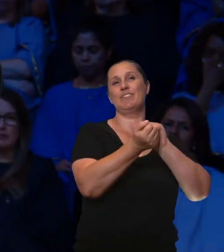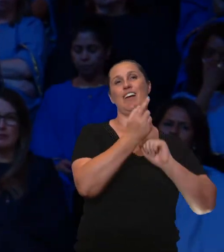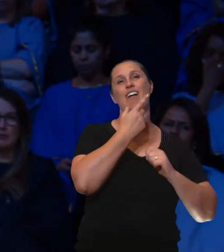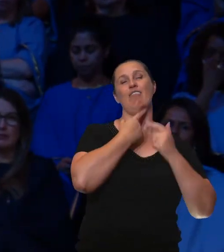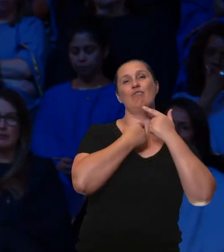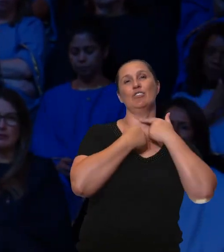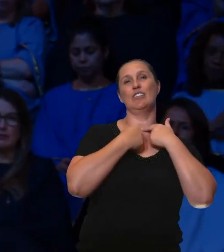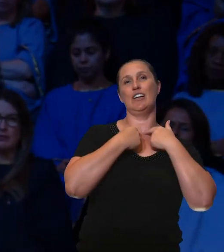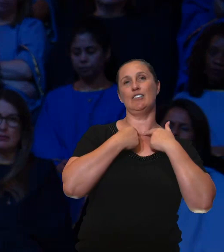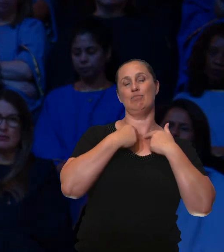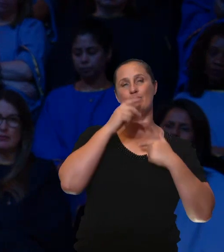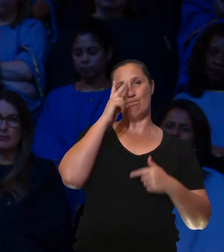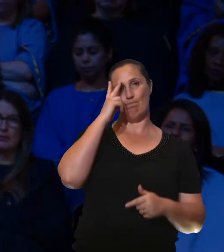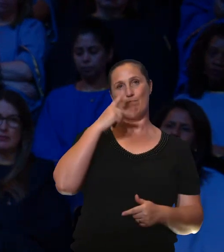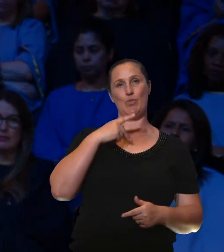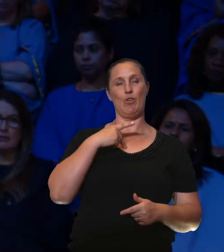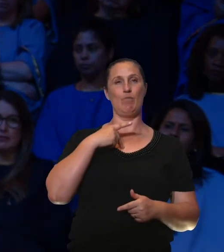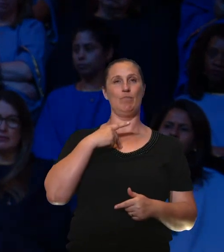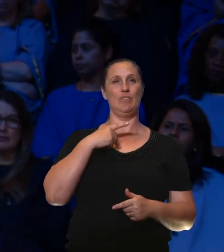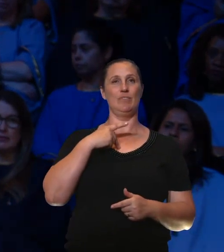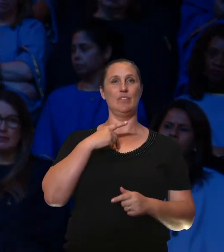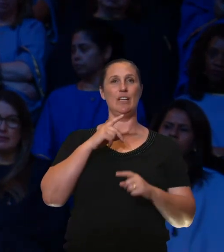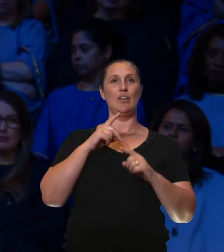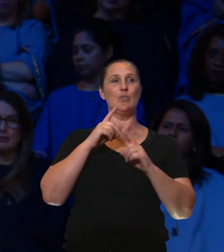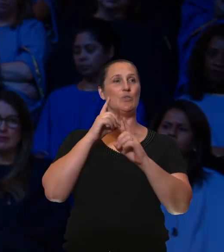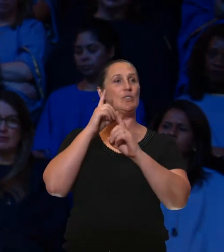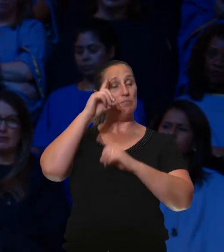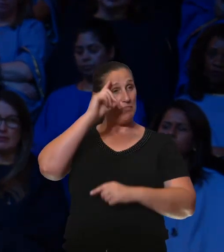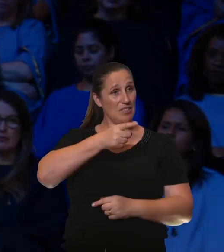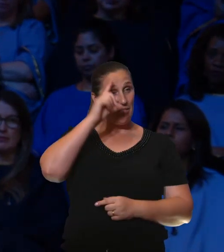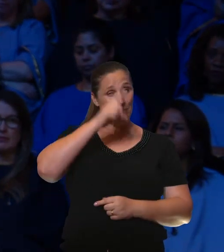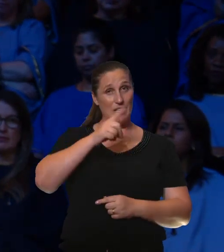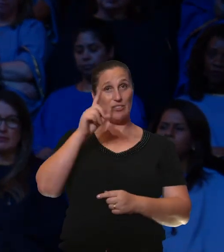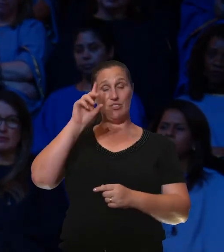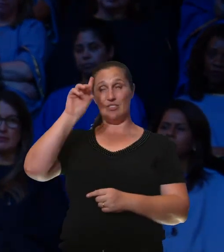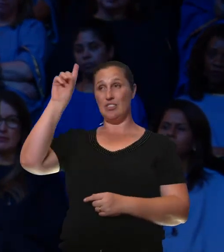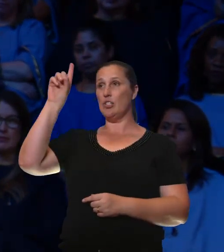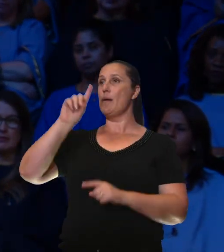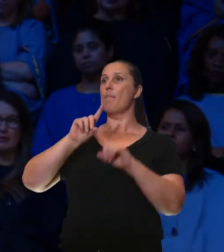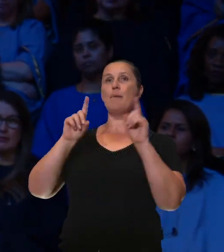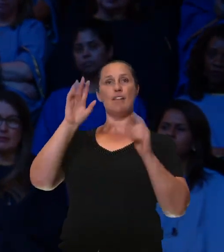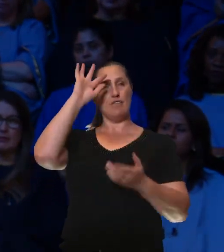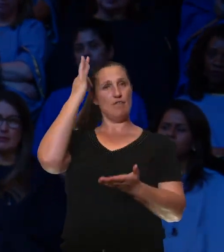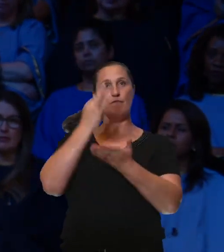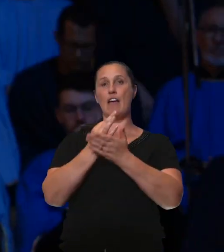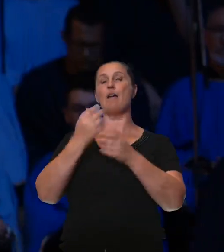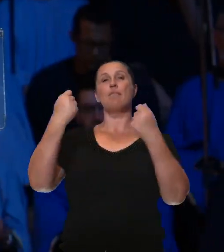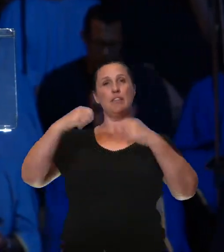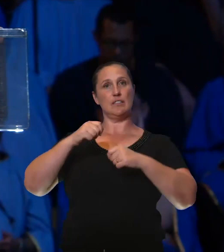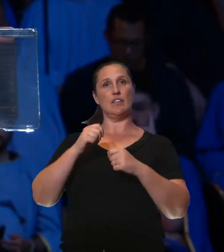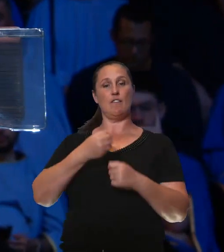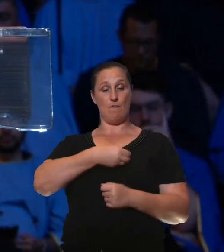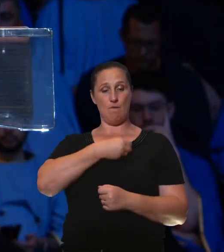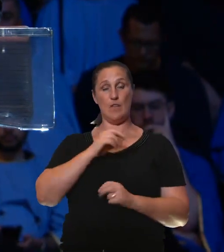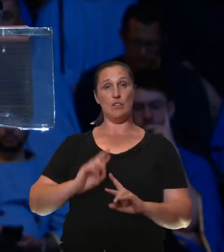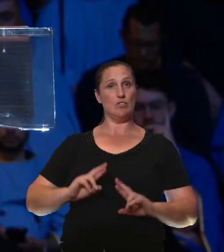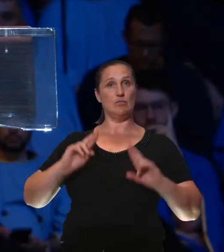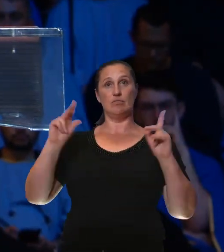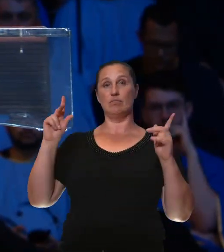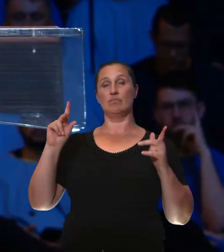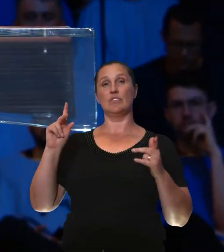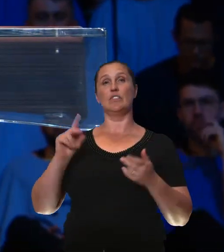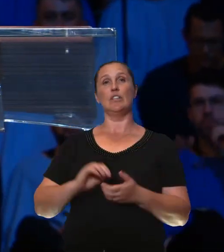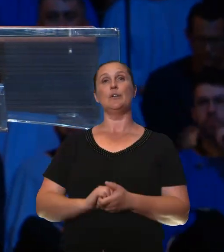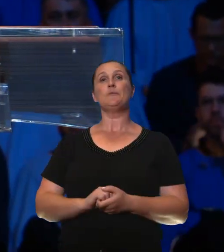os mandamentos de Deus. Mas nós não devemos viver a fé assim. E é por isso que continua a história onde